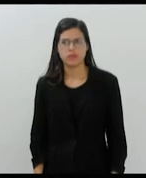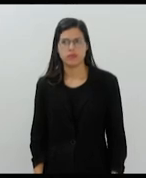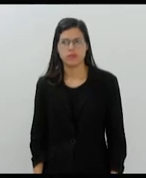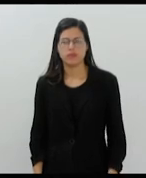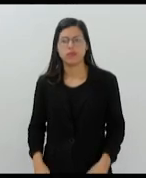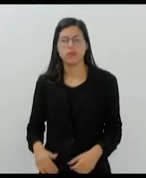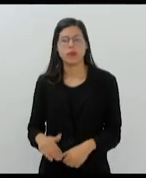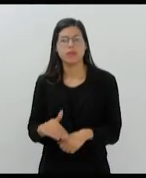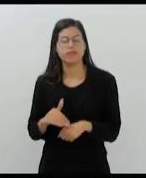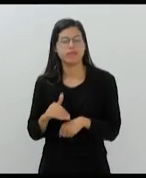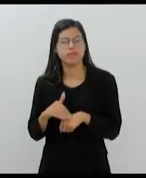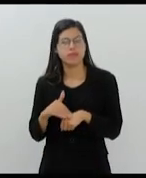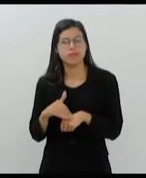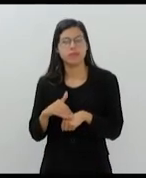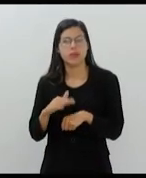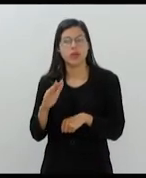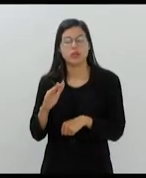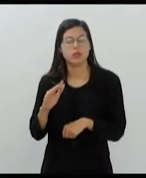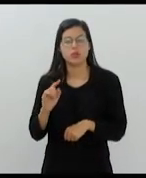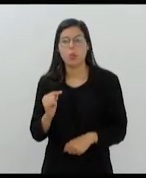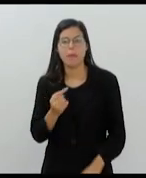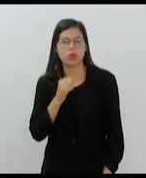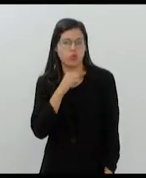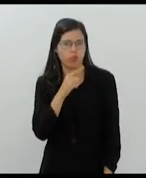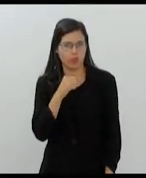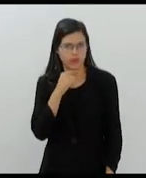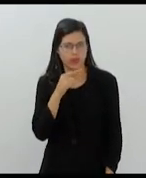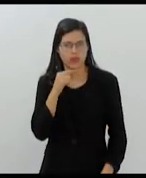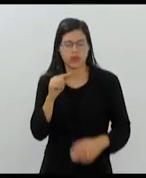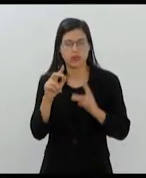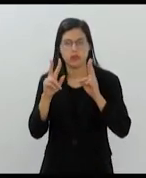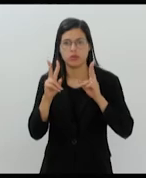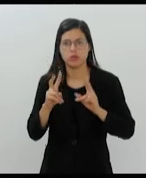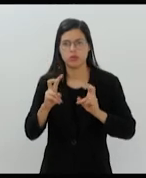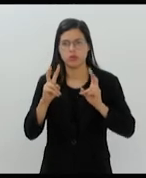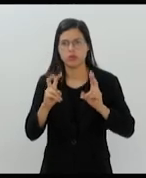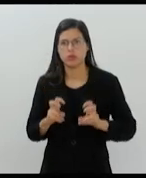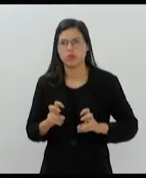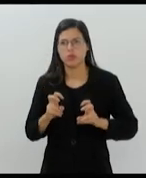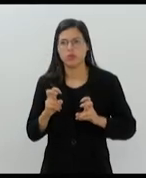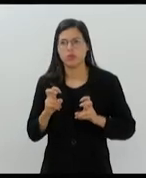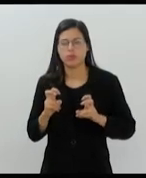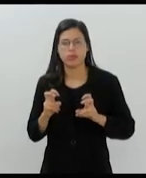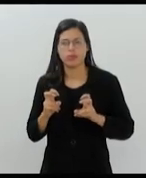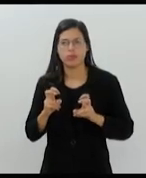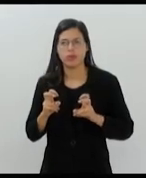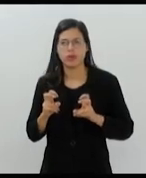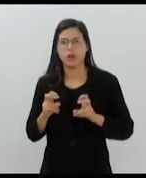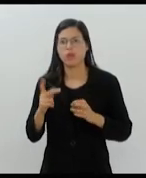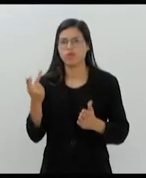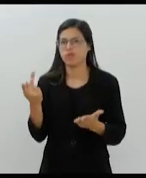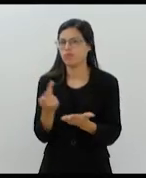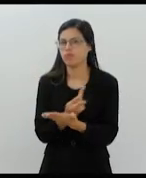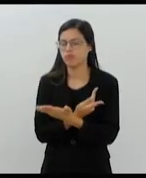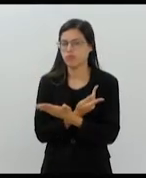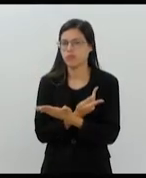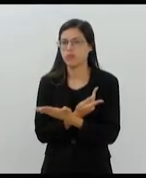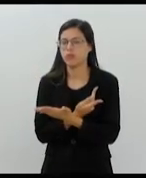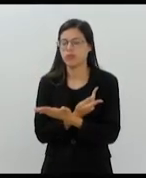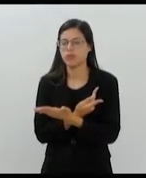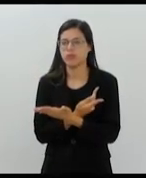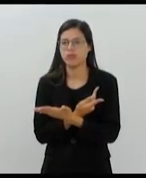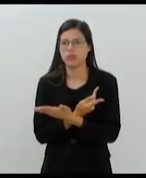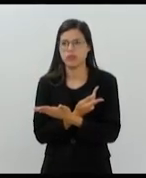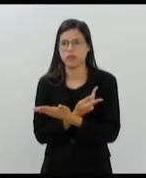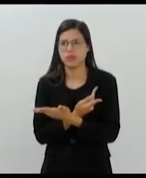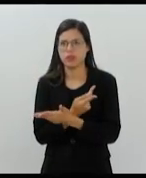mais uma dúvida sobre o que poderá vir a ocorrer com